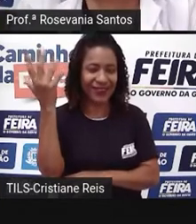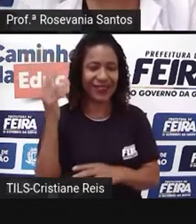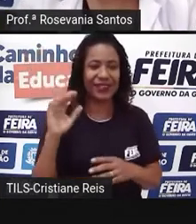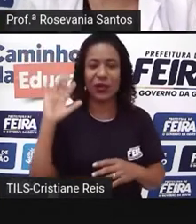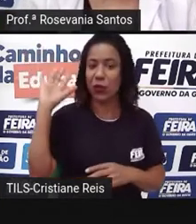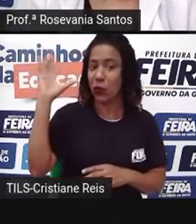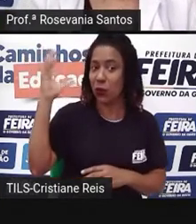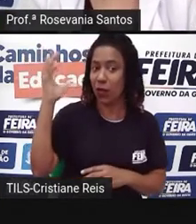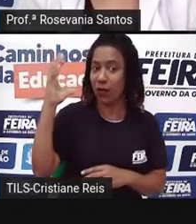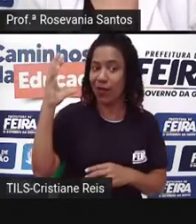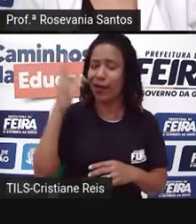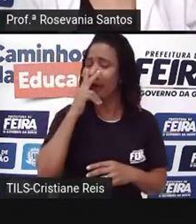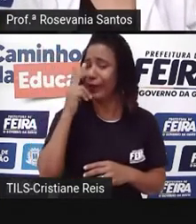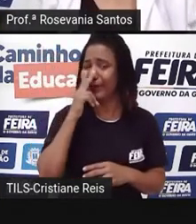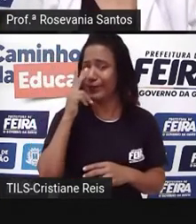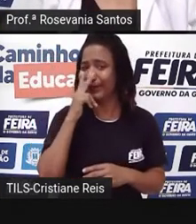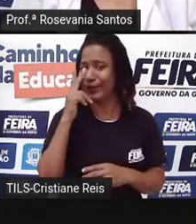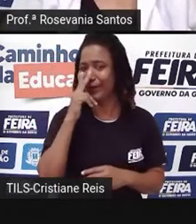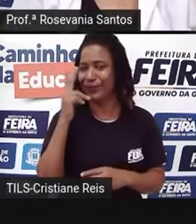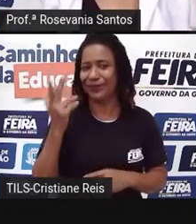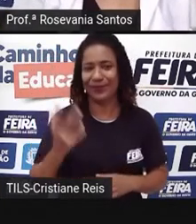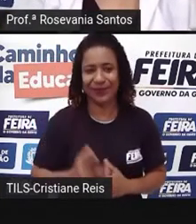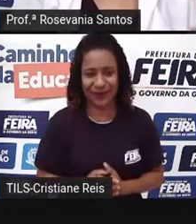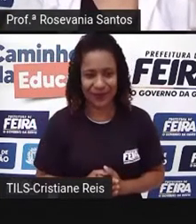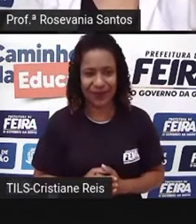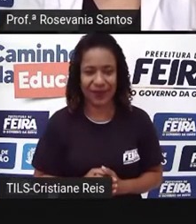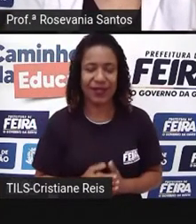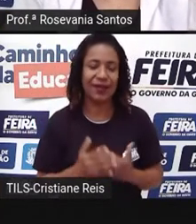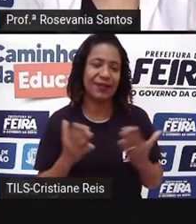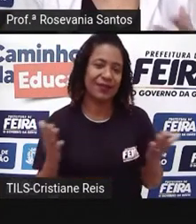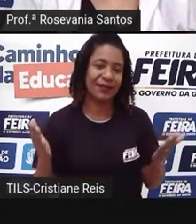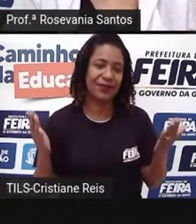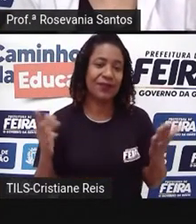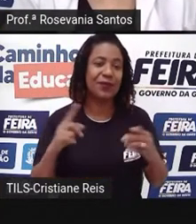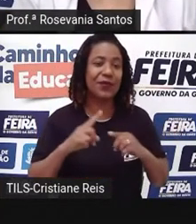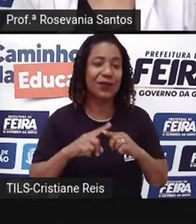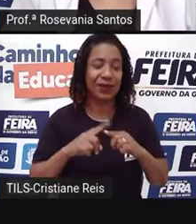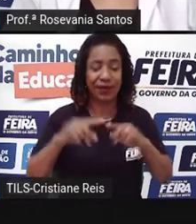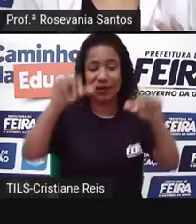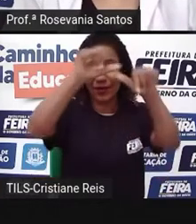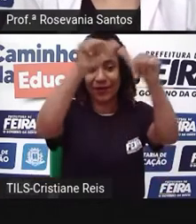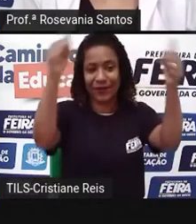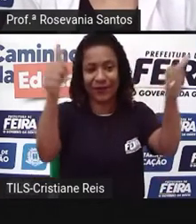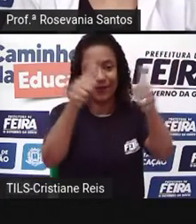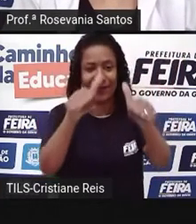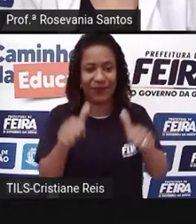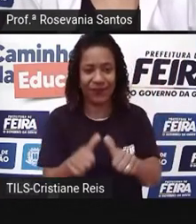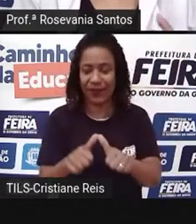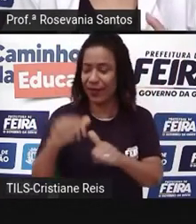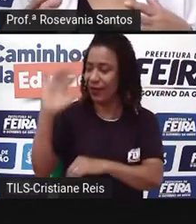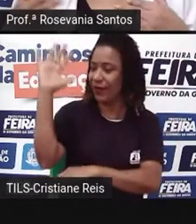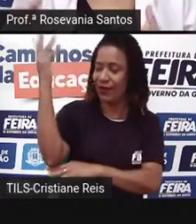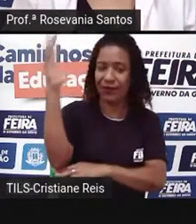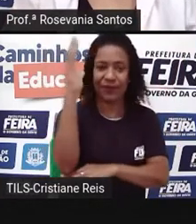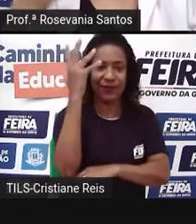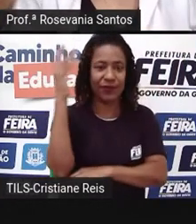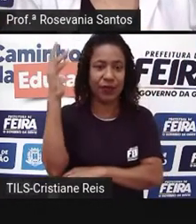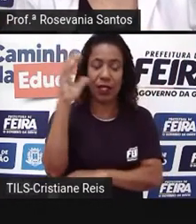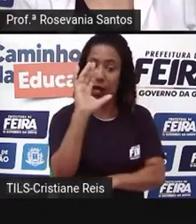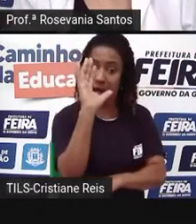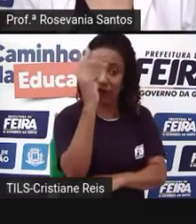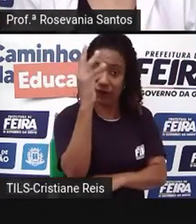teria as mesmas características. É claro que você sabe que isso acontece porque exatamente a vegetação. É o clima,